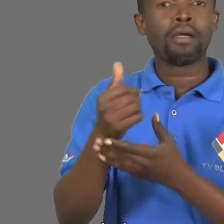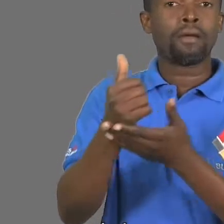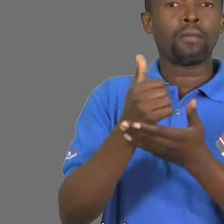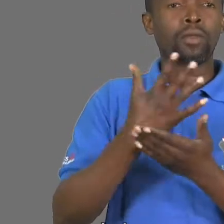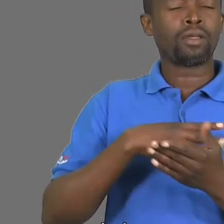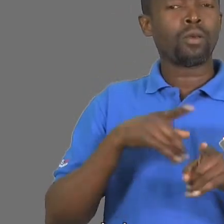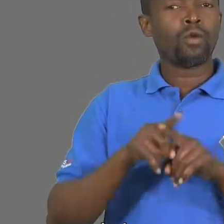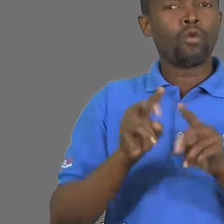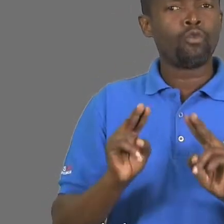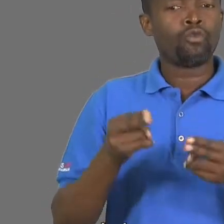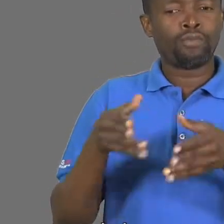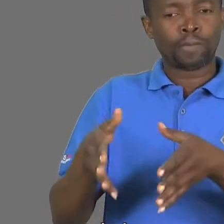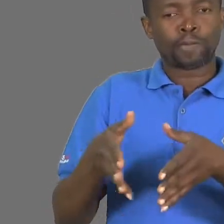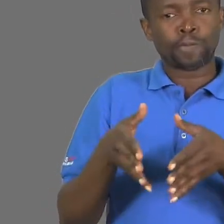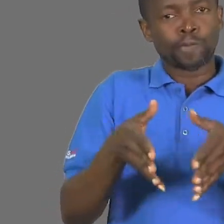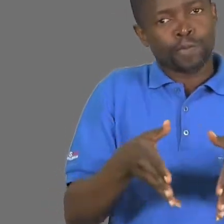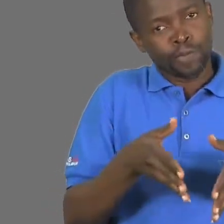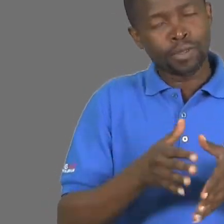aquisição de uma prótese.